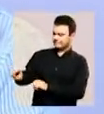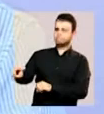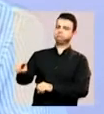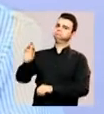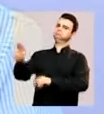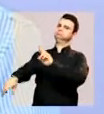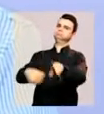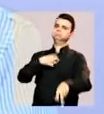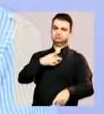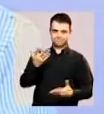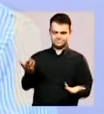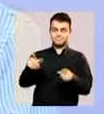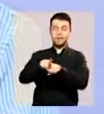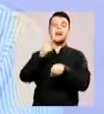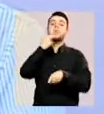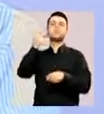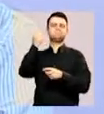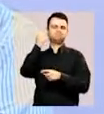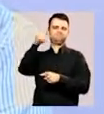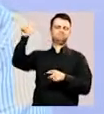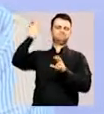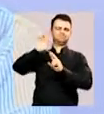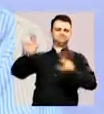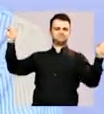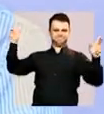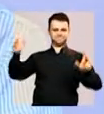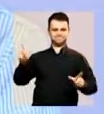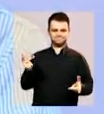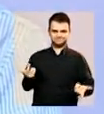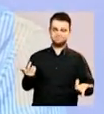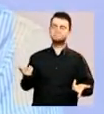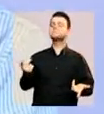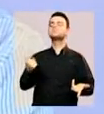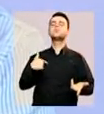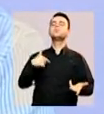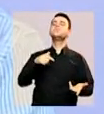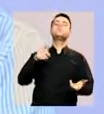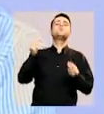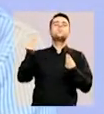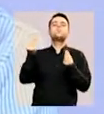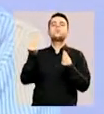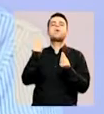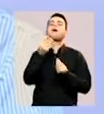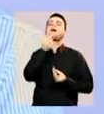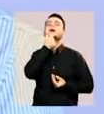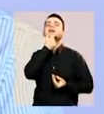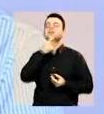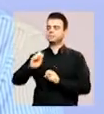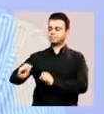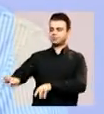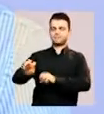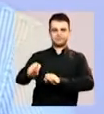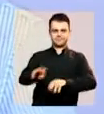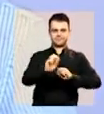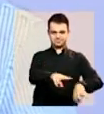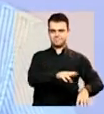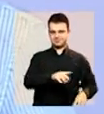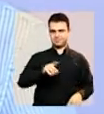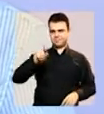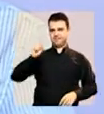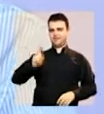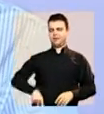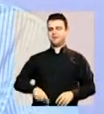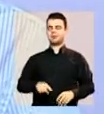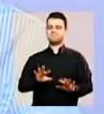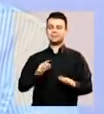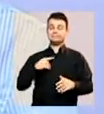sim. Eu fui trabalhar ensinando o idioma inglês. Só que, assim,